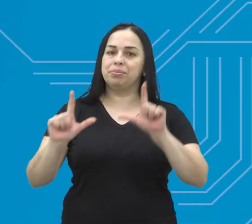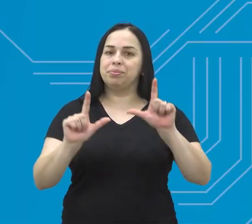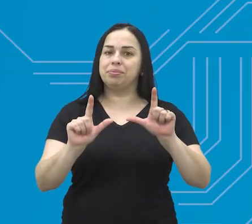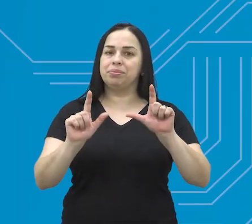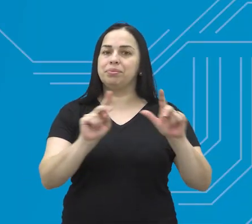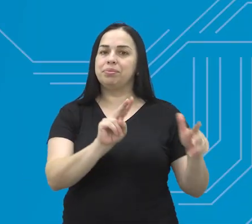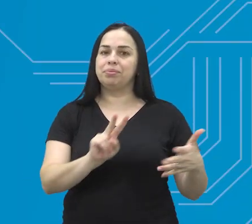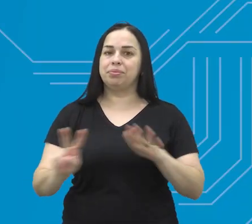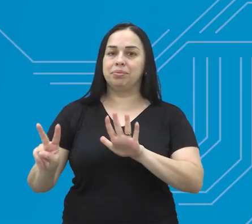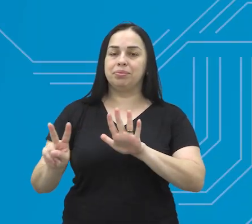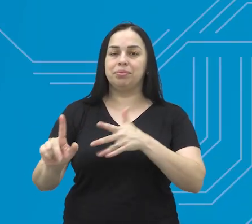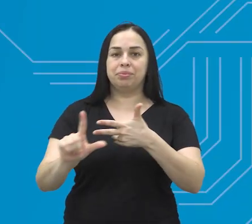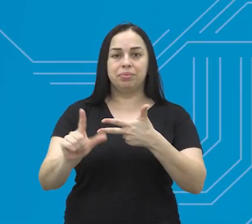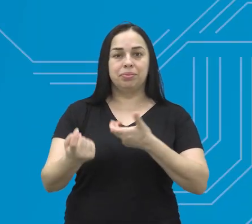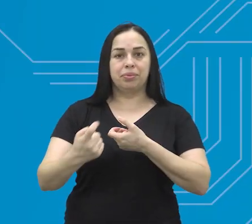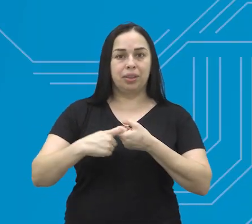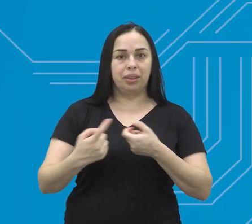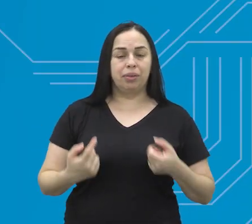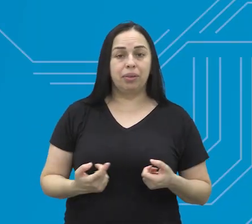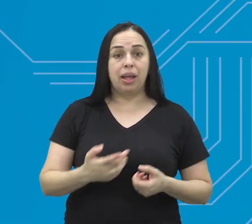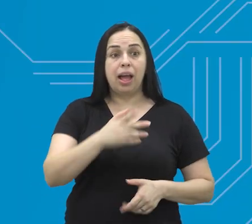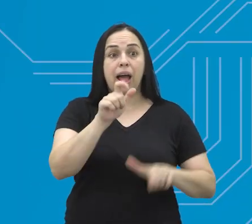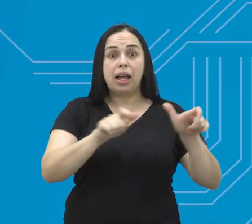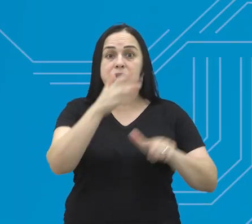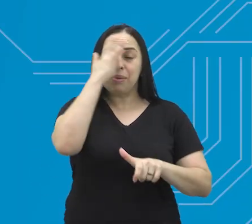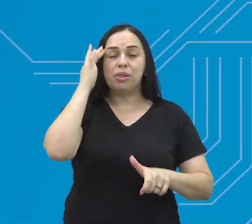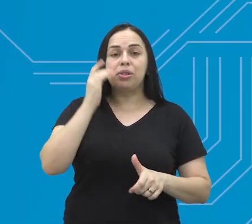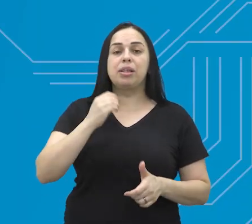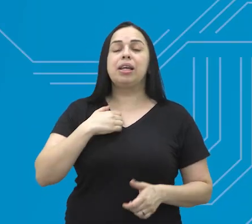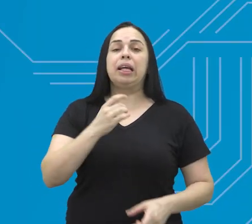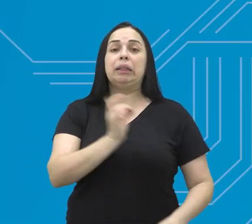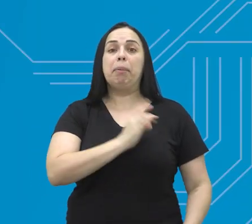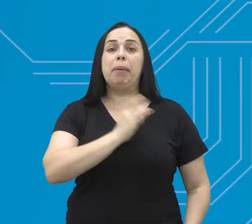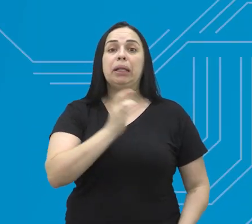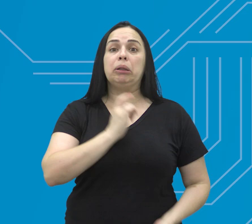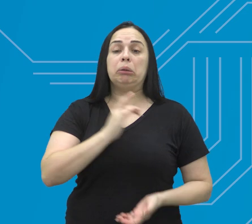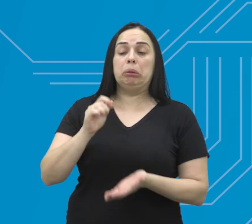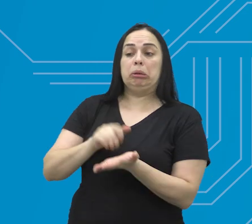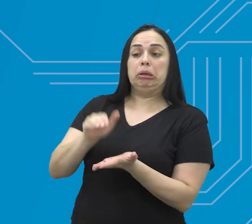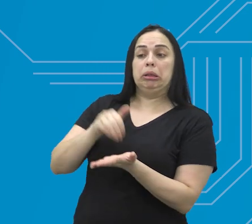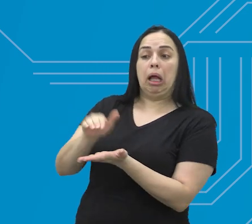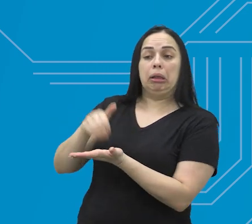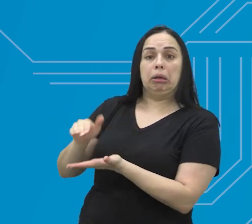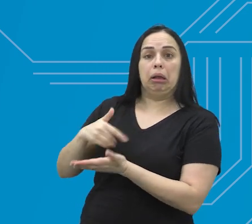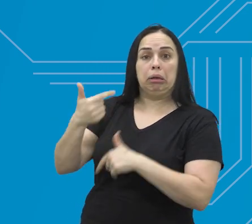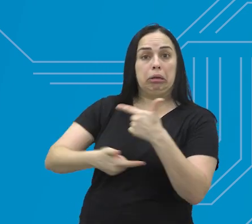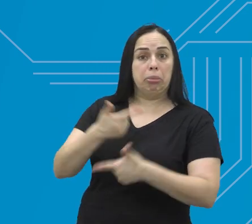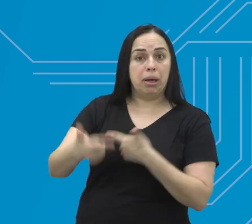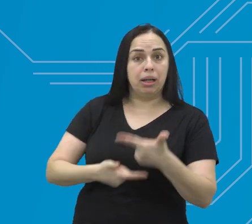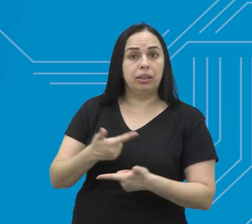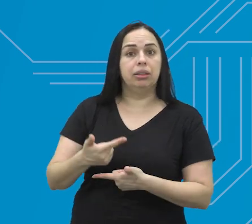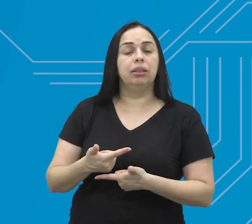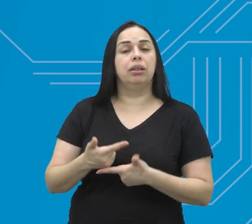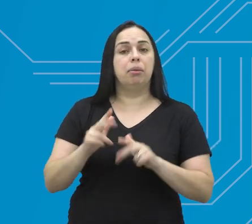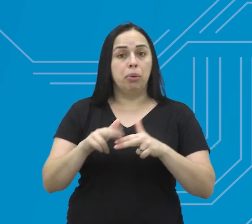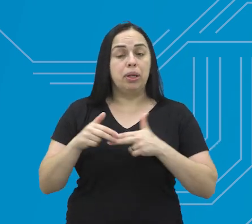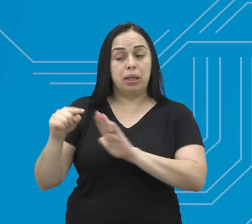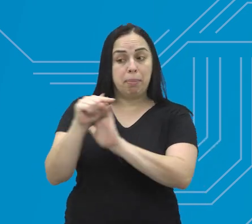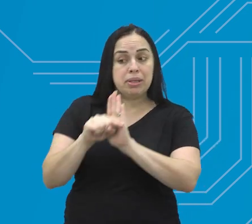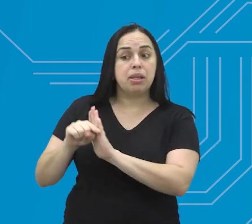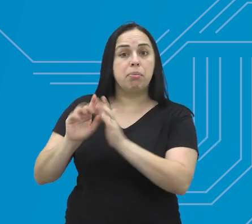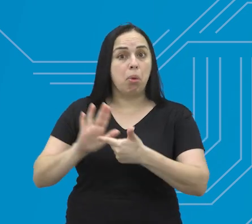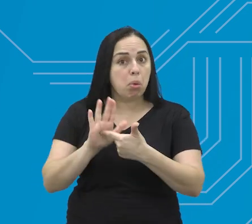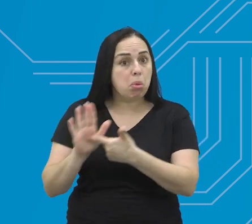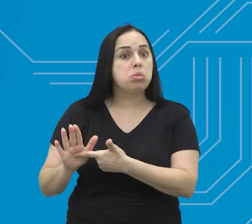Voltamos com Semana Legislativa. E o medo da demissão afeta 30% dos trabalhadores brasileiros. Foi o que